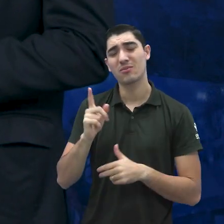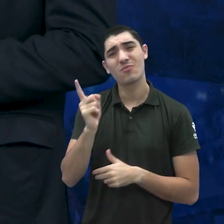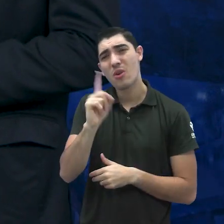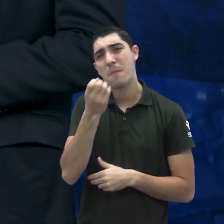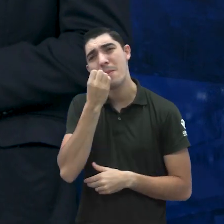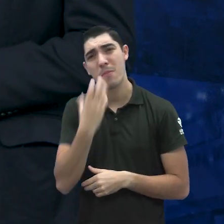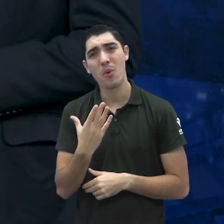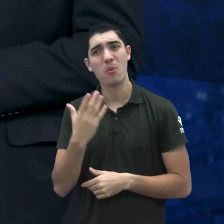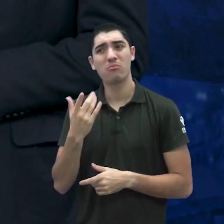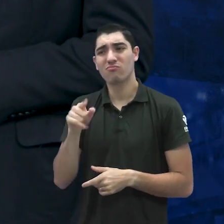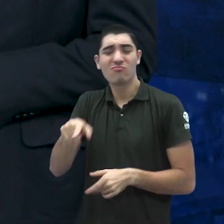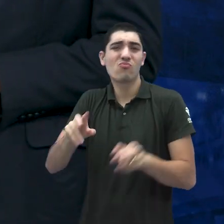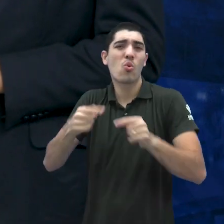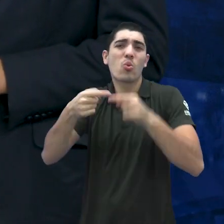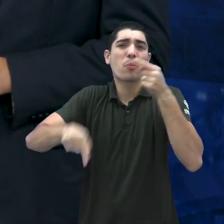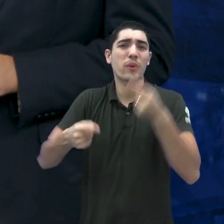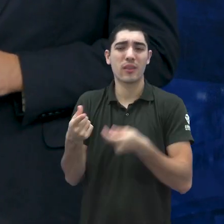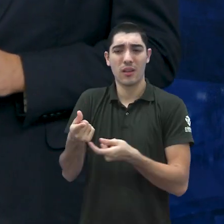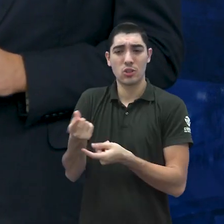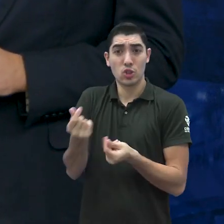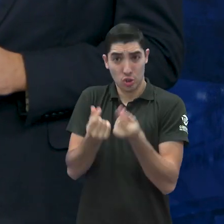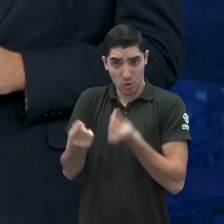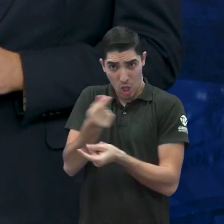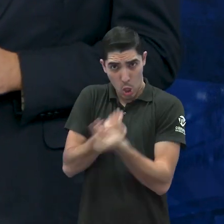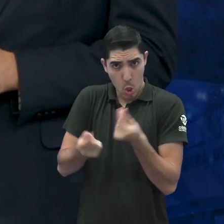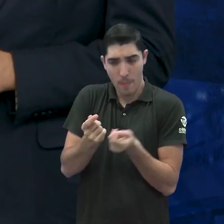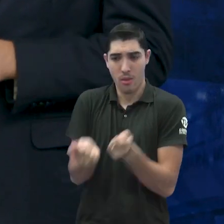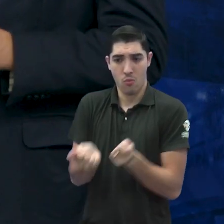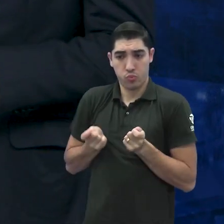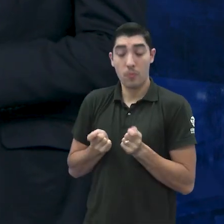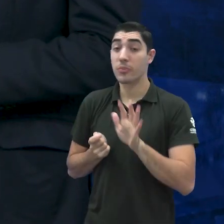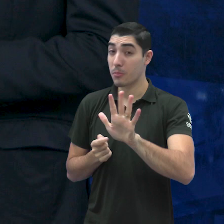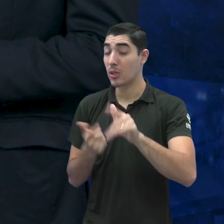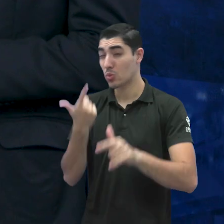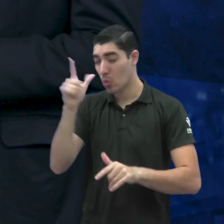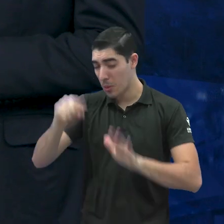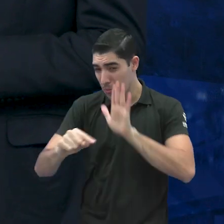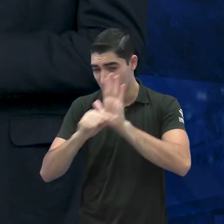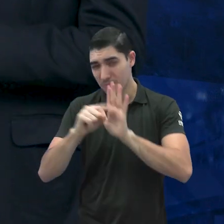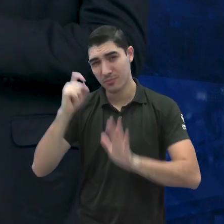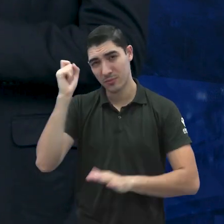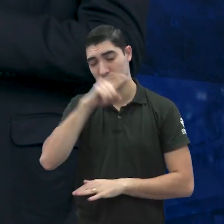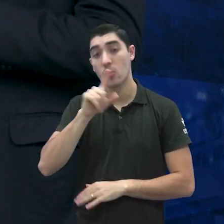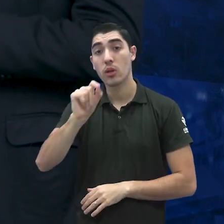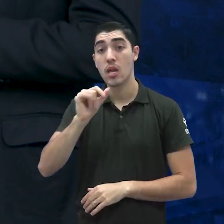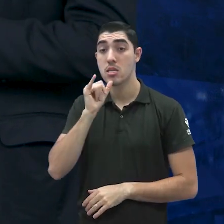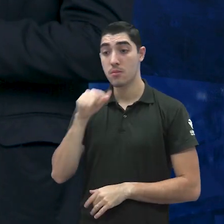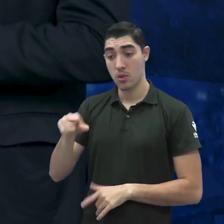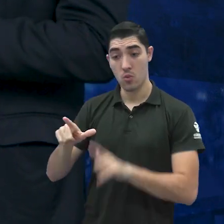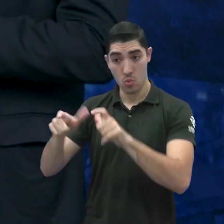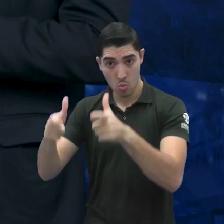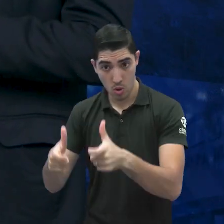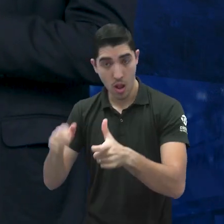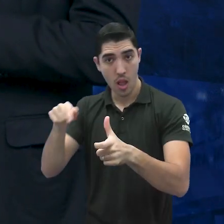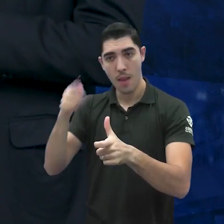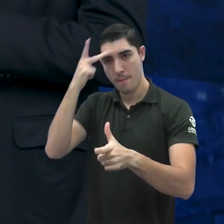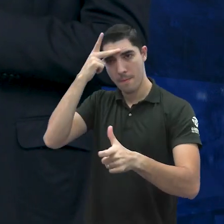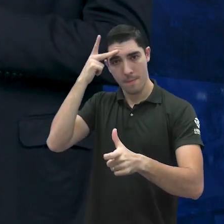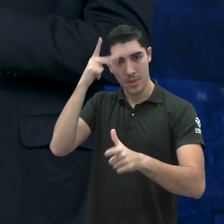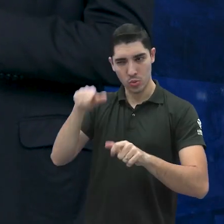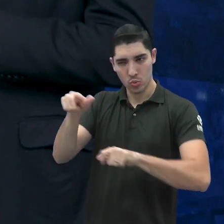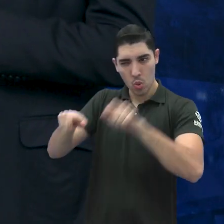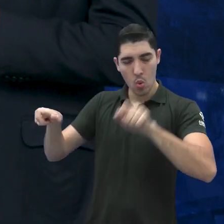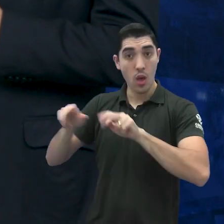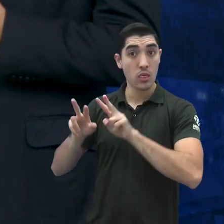como ter necessariamente uma economia. E o grande ponto negativo é que o assunto local, o assunto que as